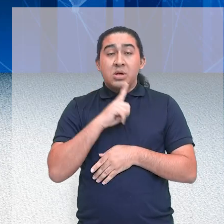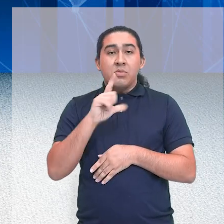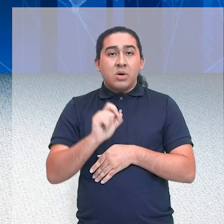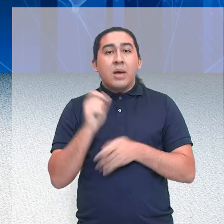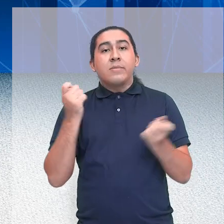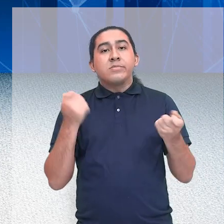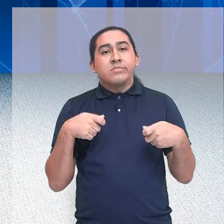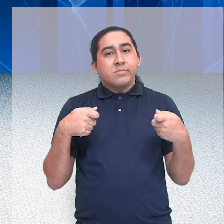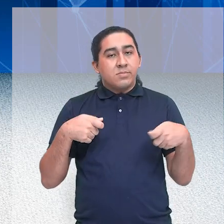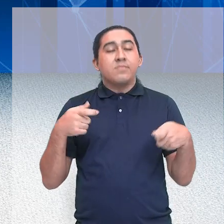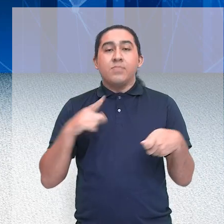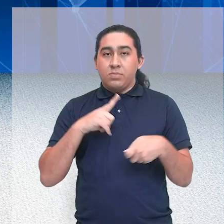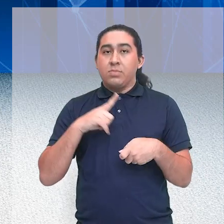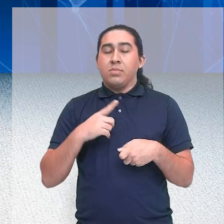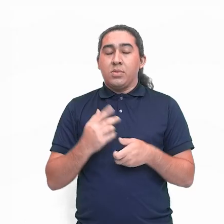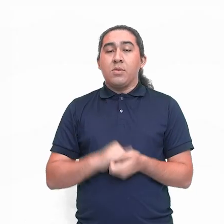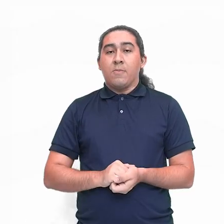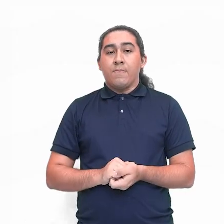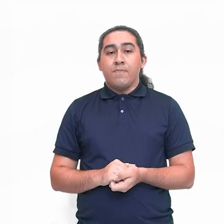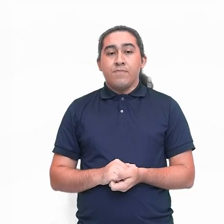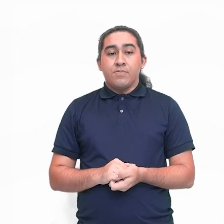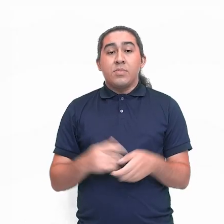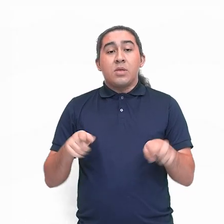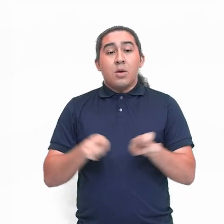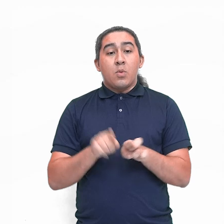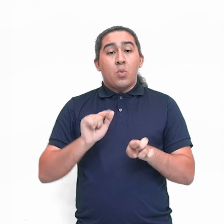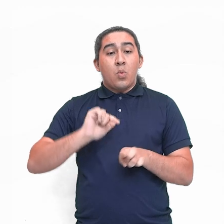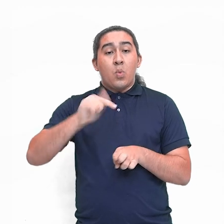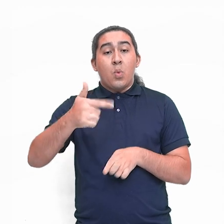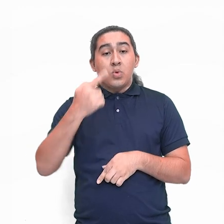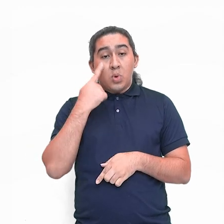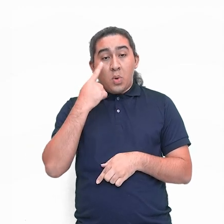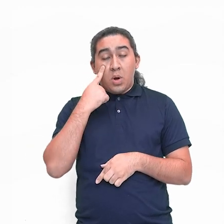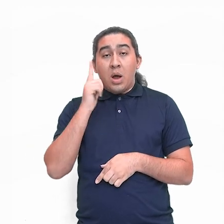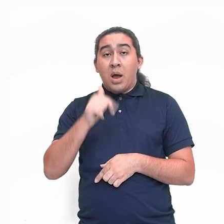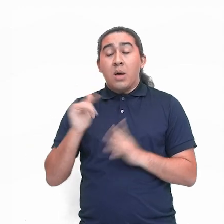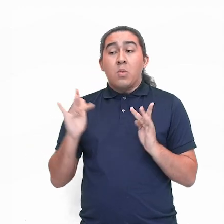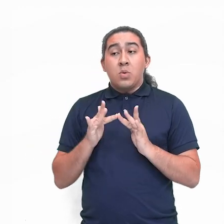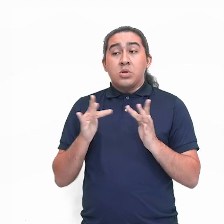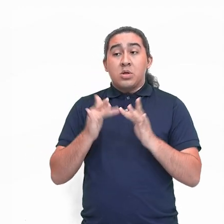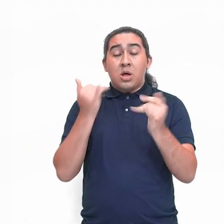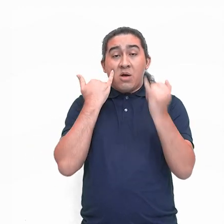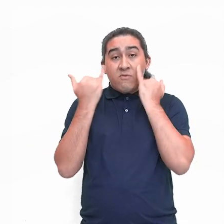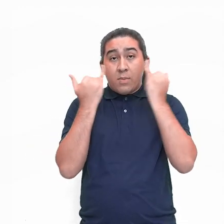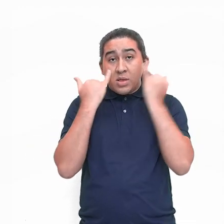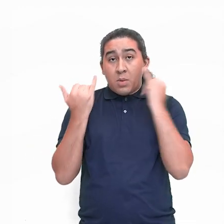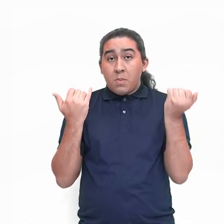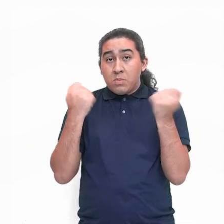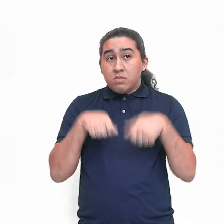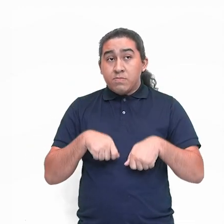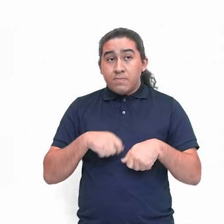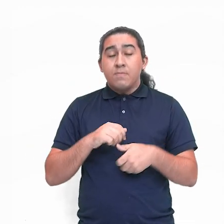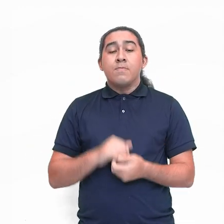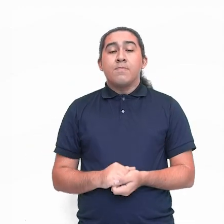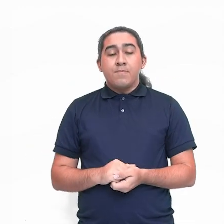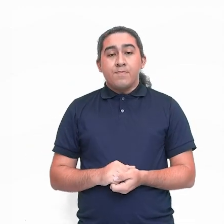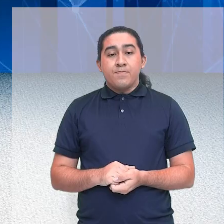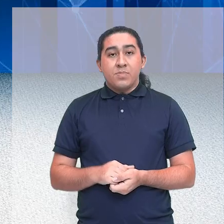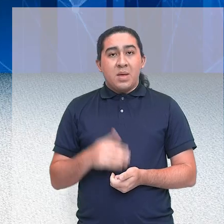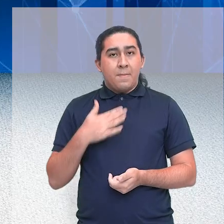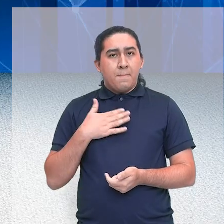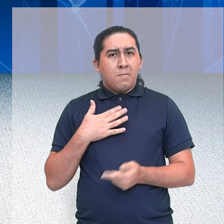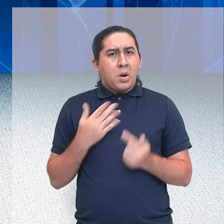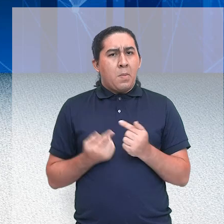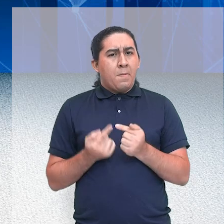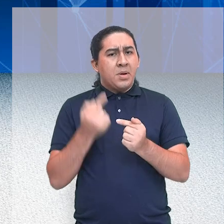suas limitações. Temos também um outro ponto que é o acesso à informação. Na minha época,